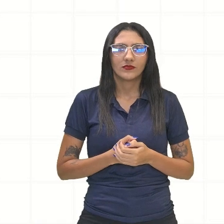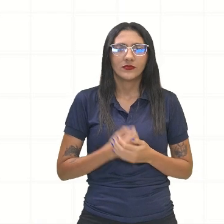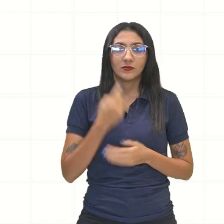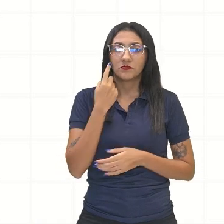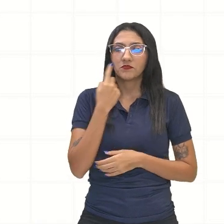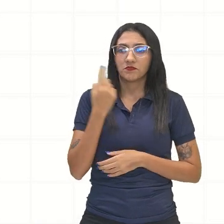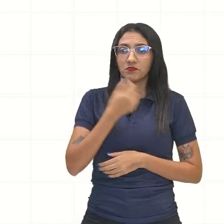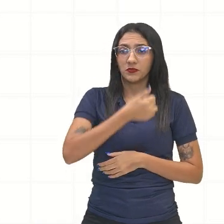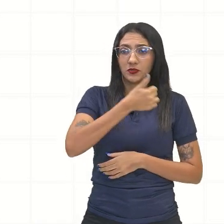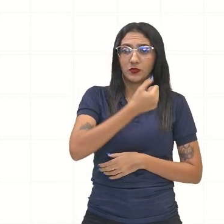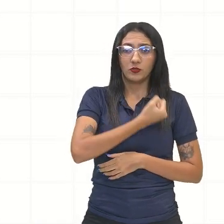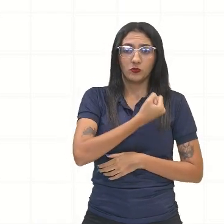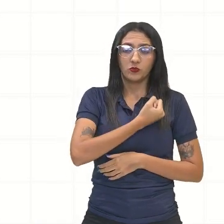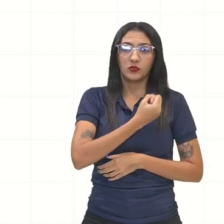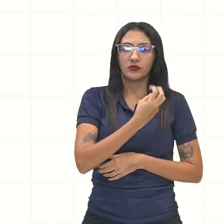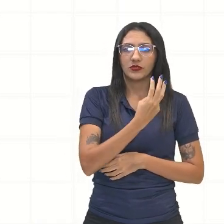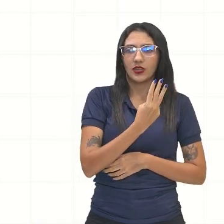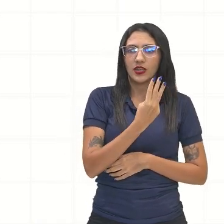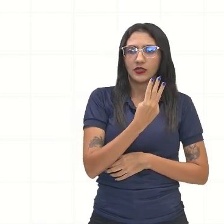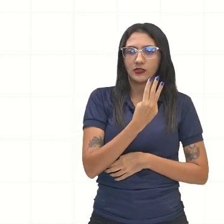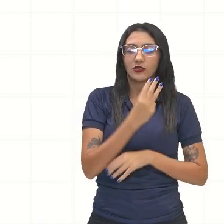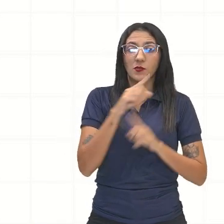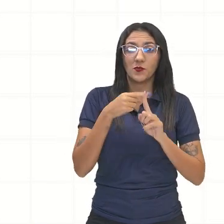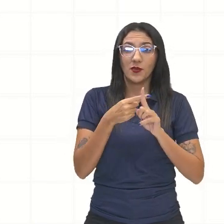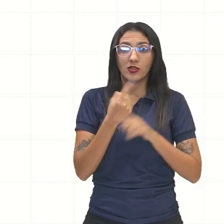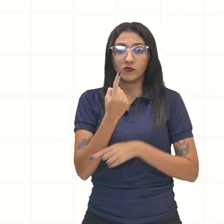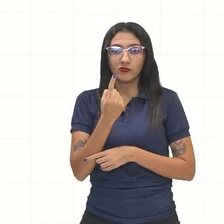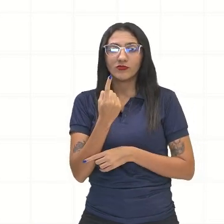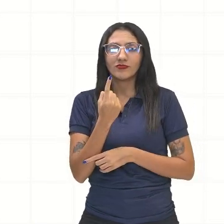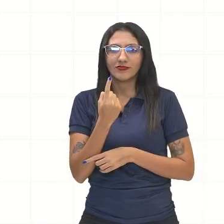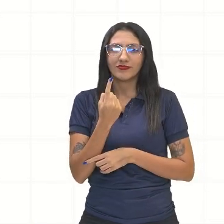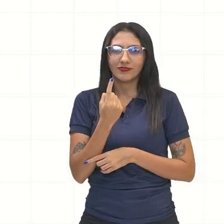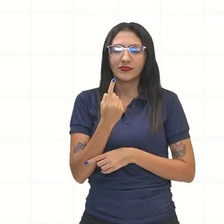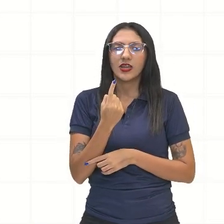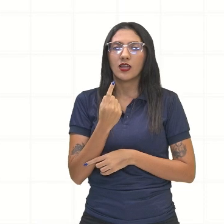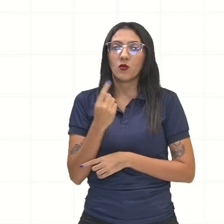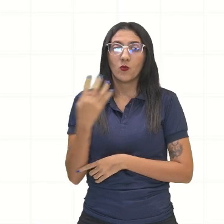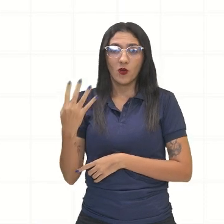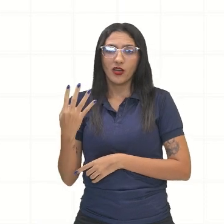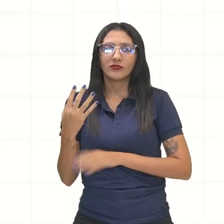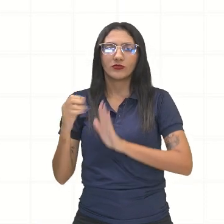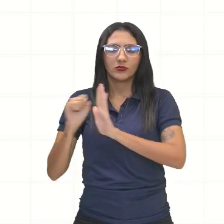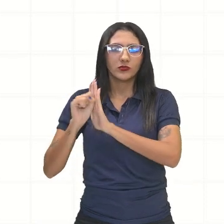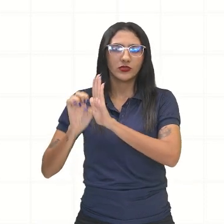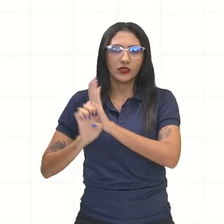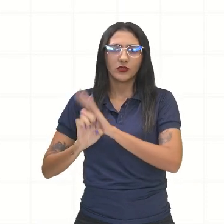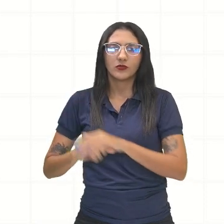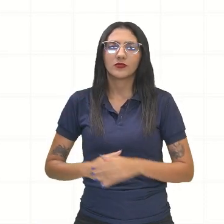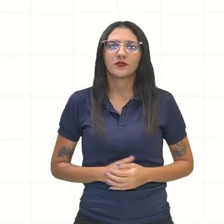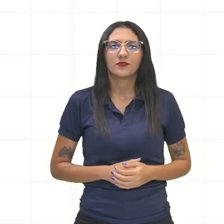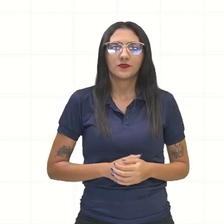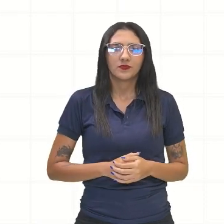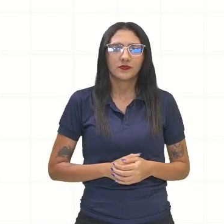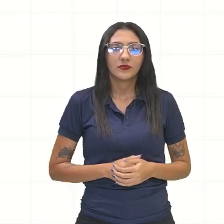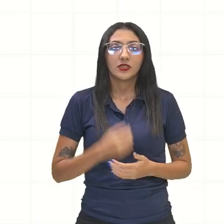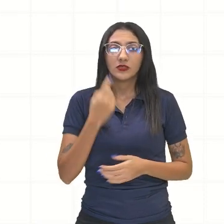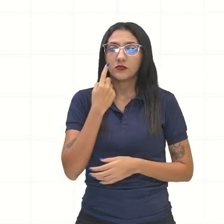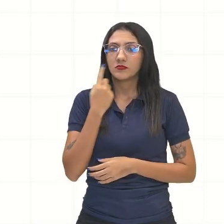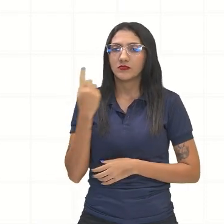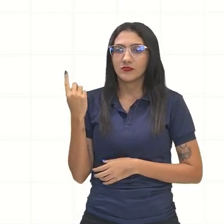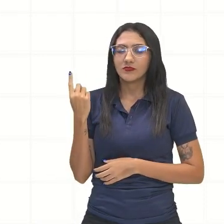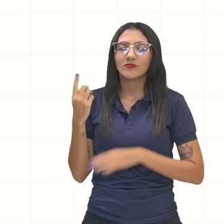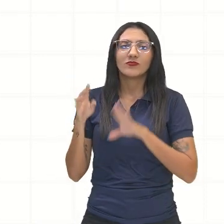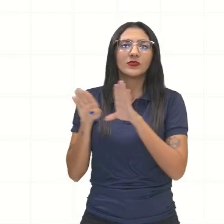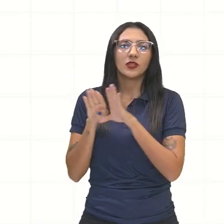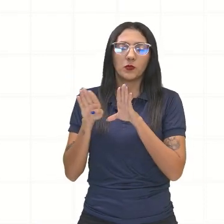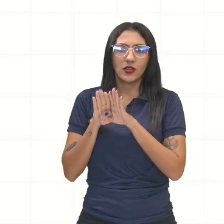ó, 3 mais 1, 4. Século sempre em números romanos. A mesma coisa que não terminou em 00, o que eu vou